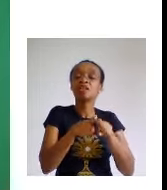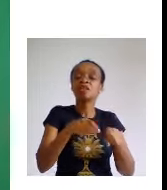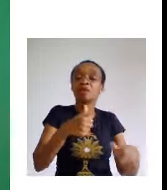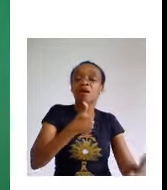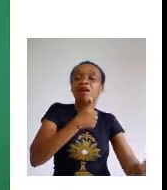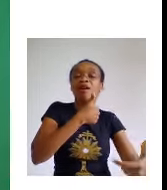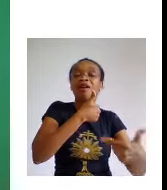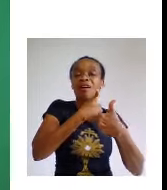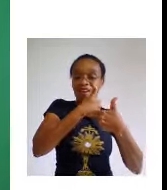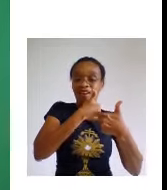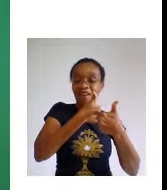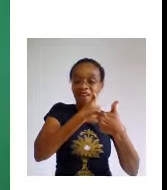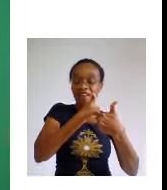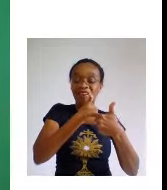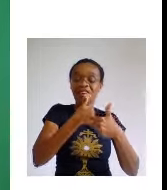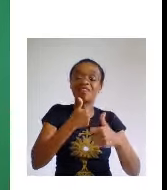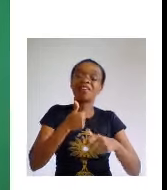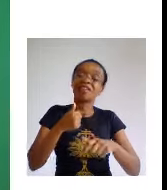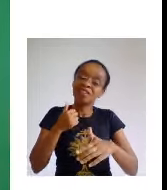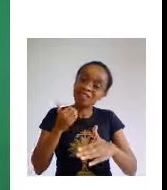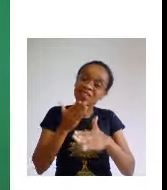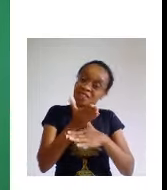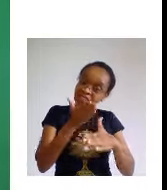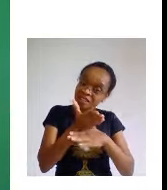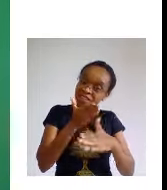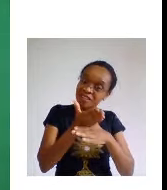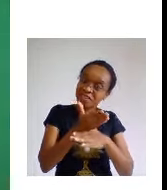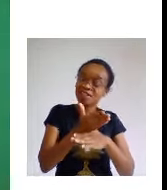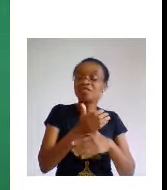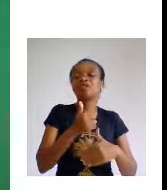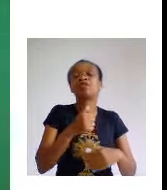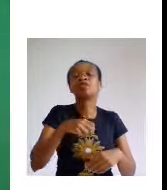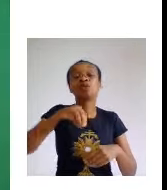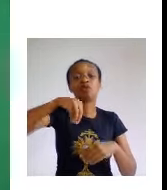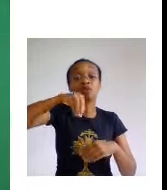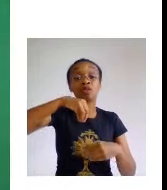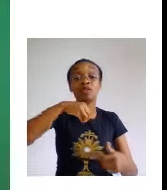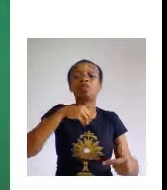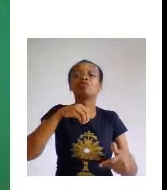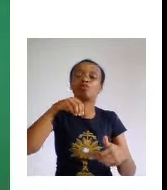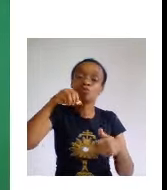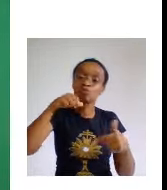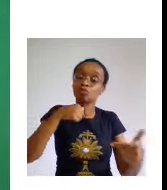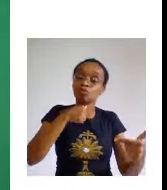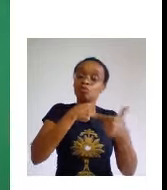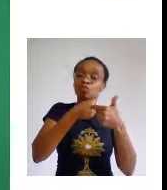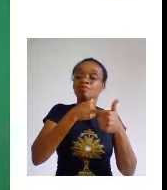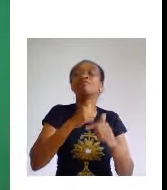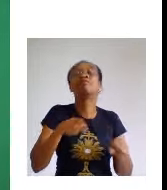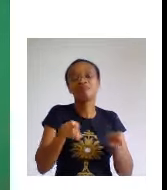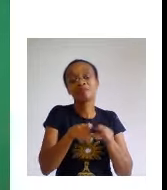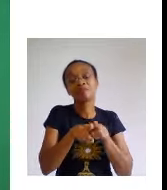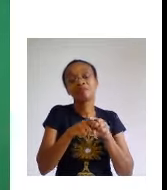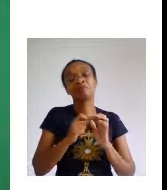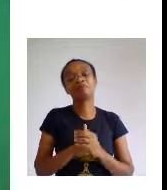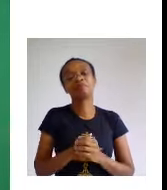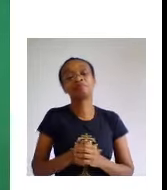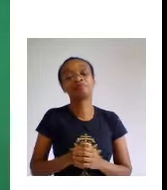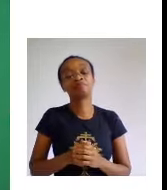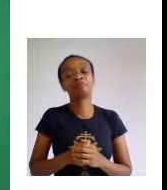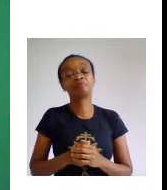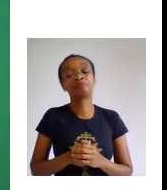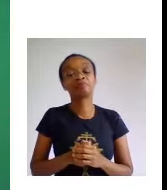da Diocese, tá? Ative o sininho aí para receber as notificações de novos vídeos. Bom, gente,